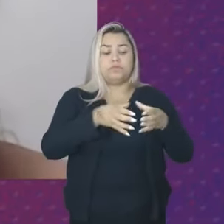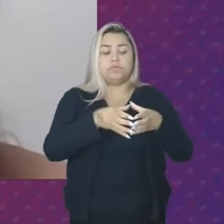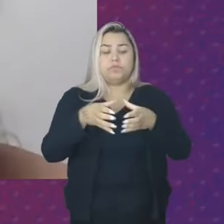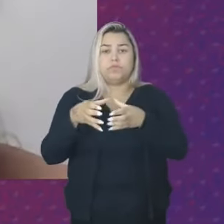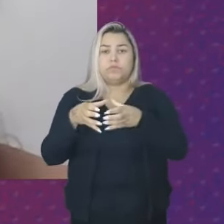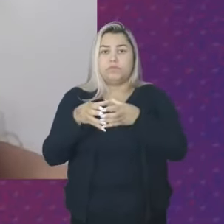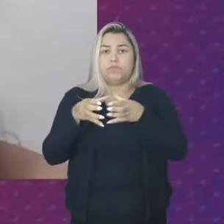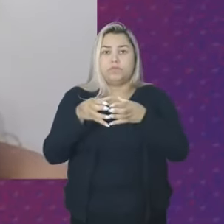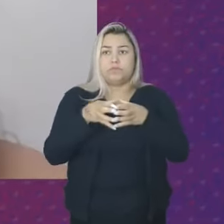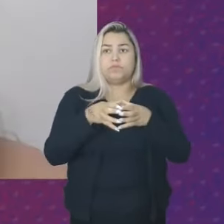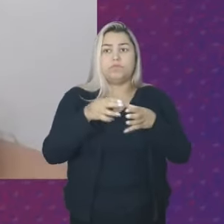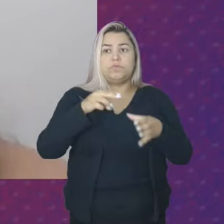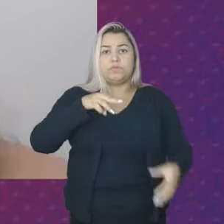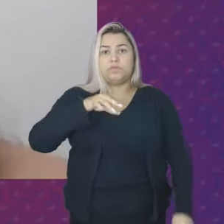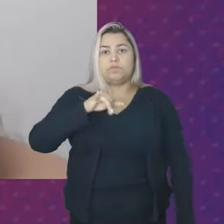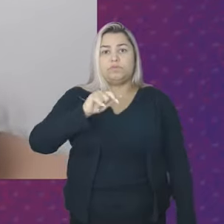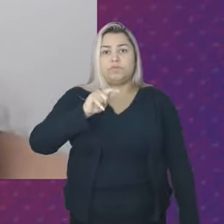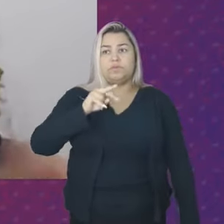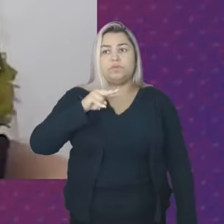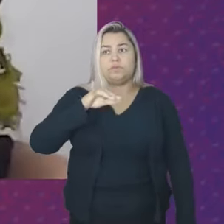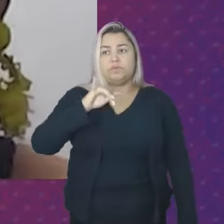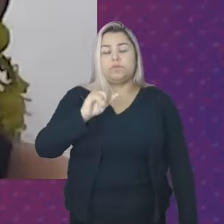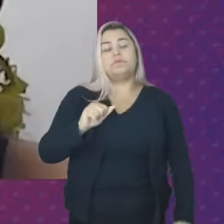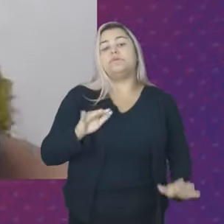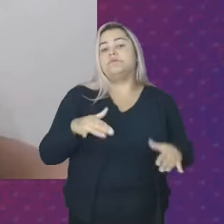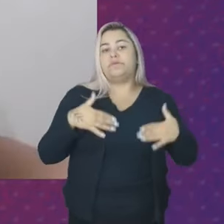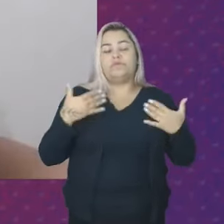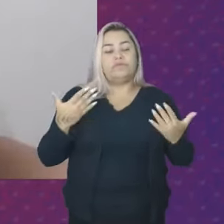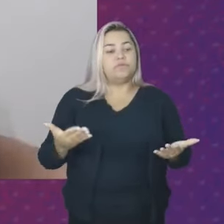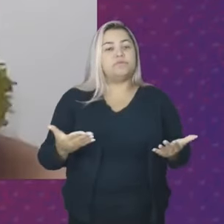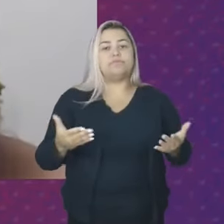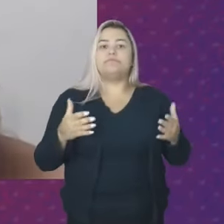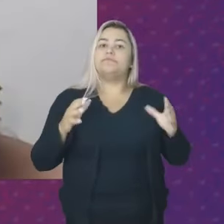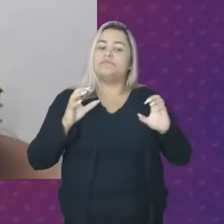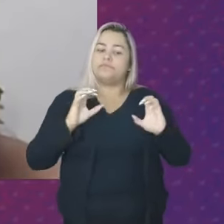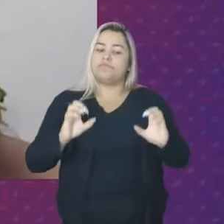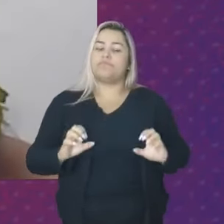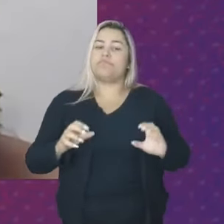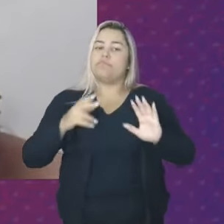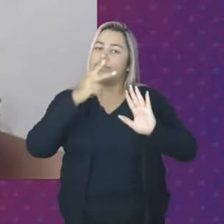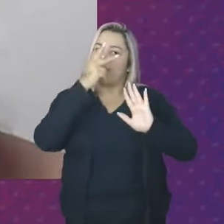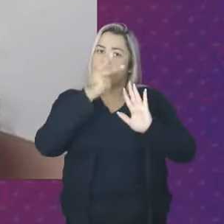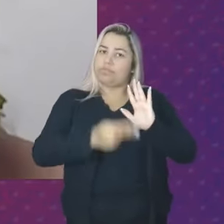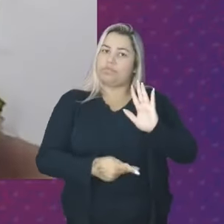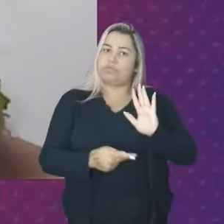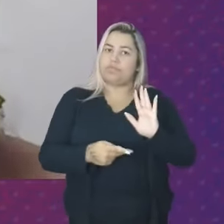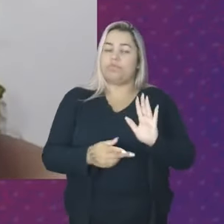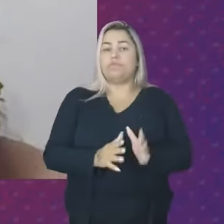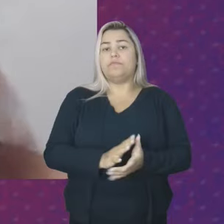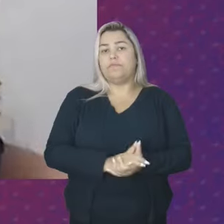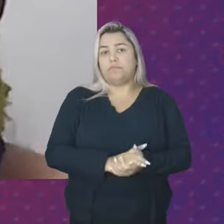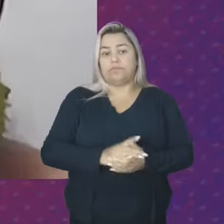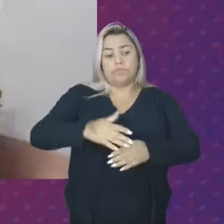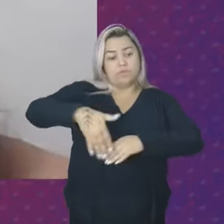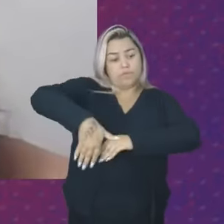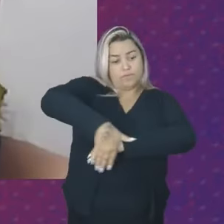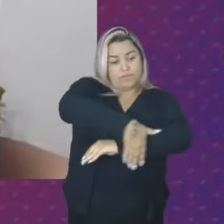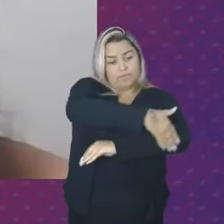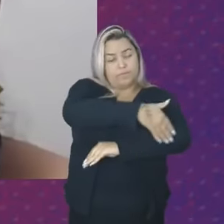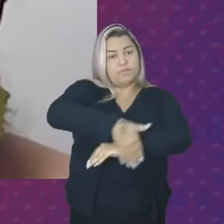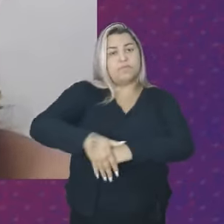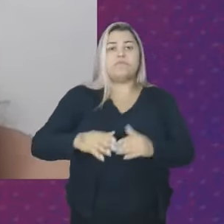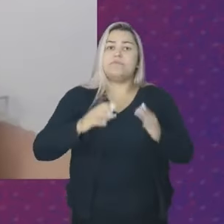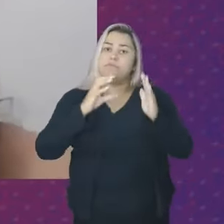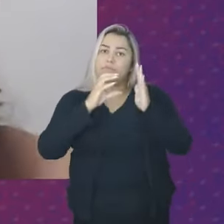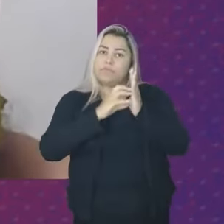equipe, por essa militância, enfim, que é a estruturação desse projeto político que está indo às ruas, né? A